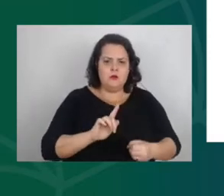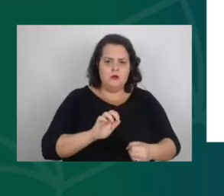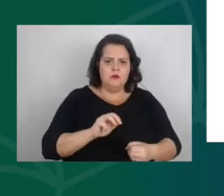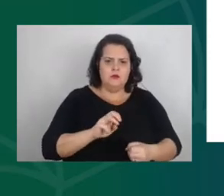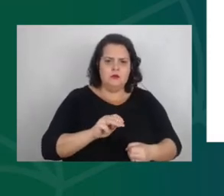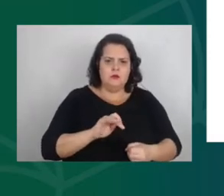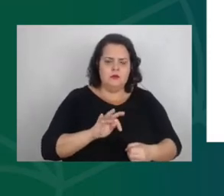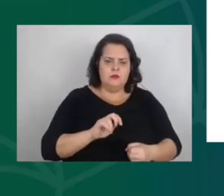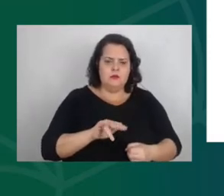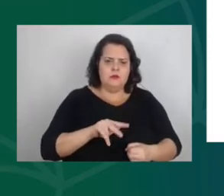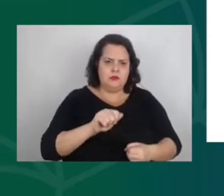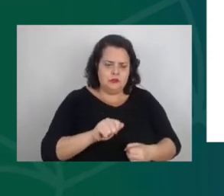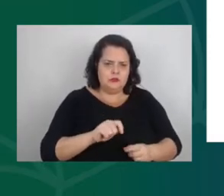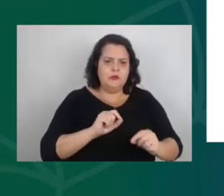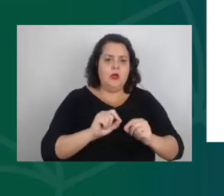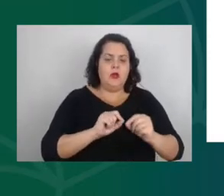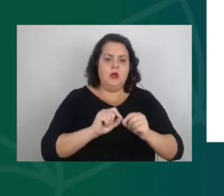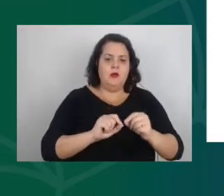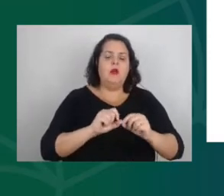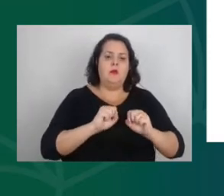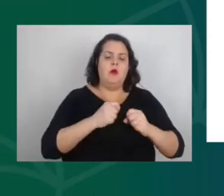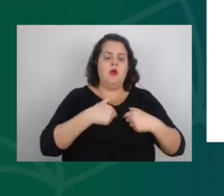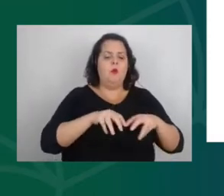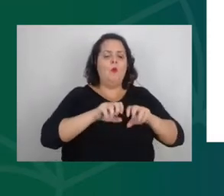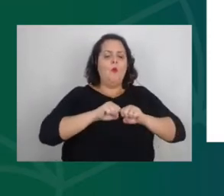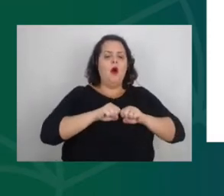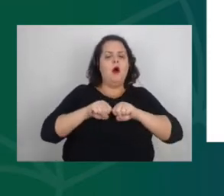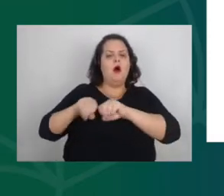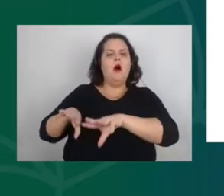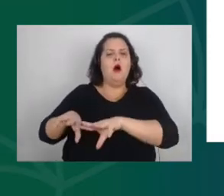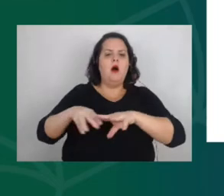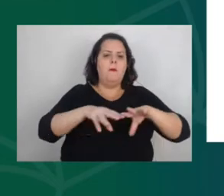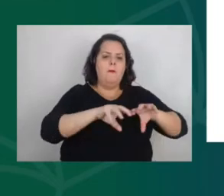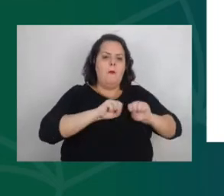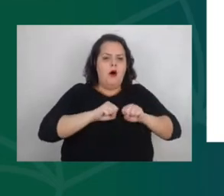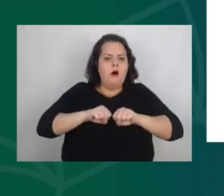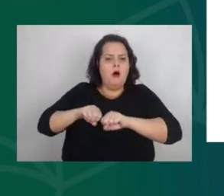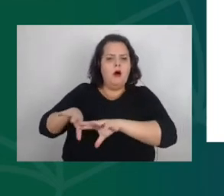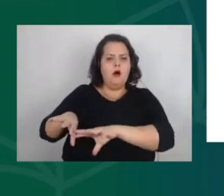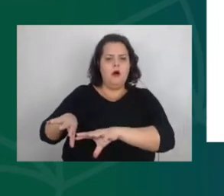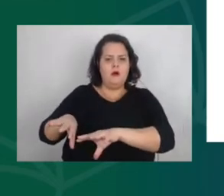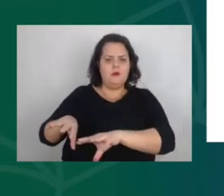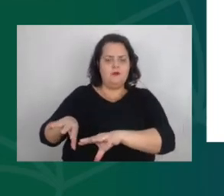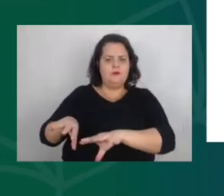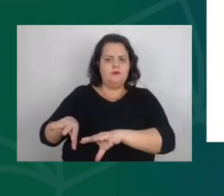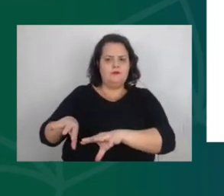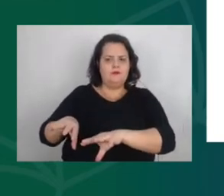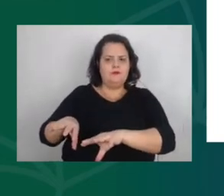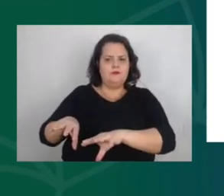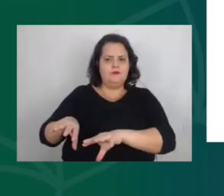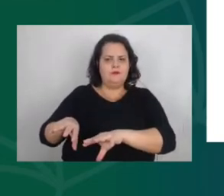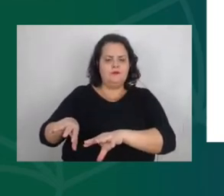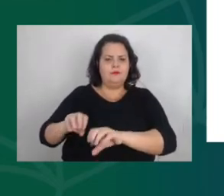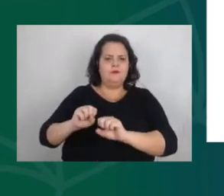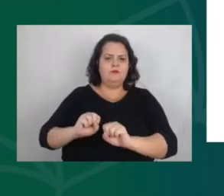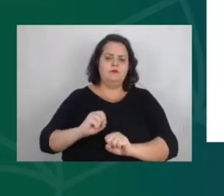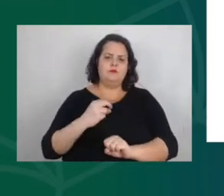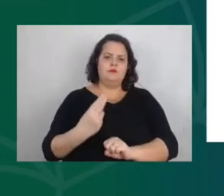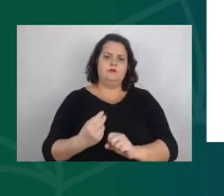determinada, que podem causar alterações. Tanto na vida, como aumentar a